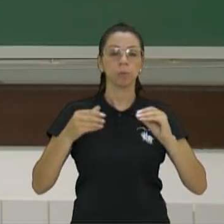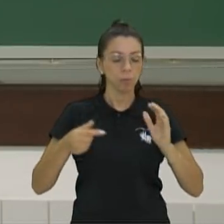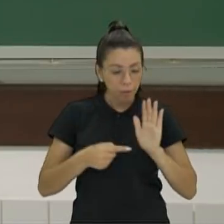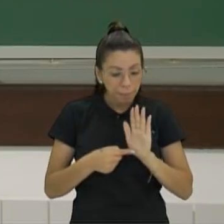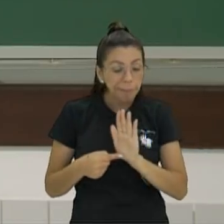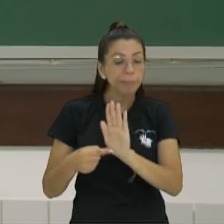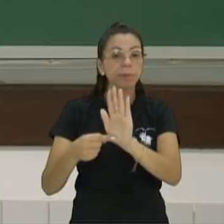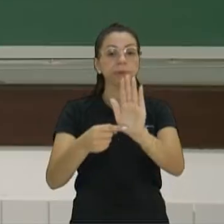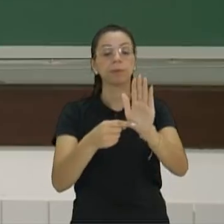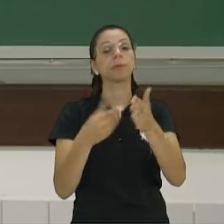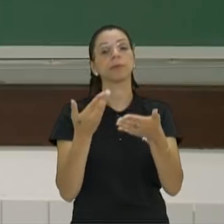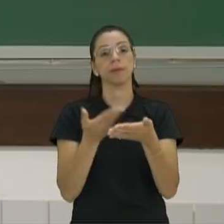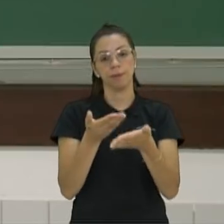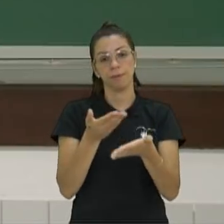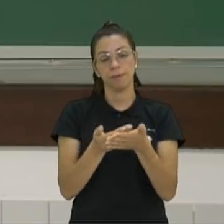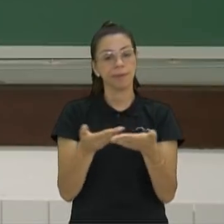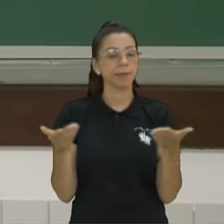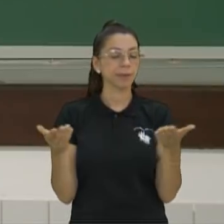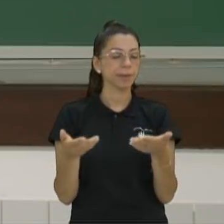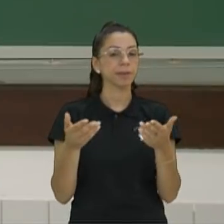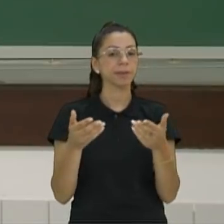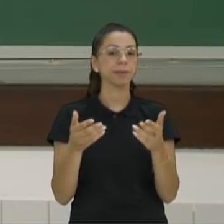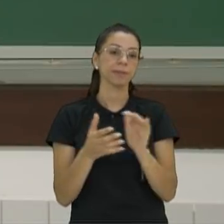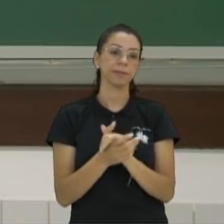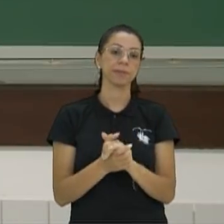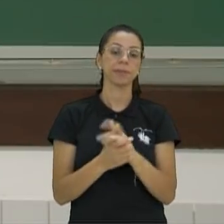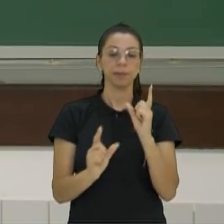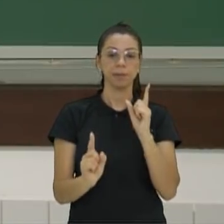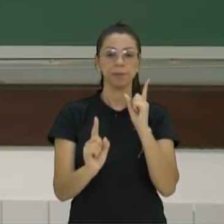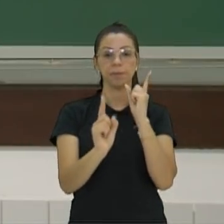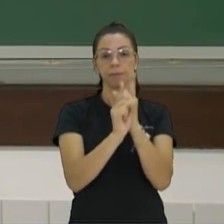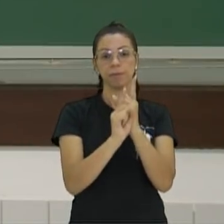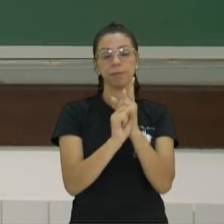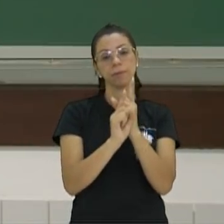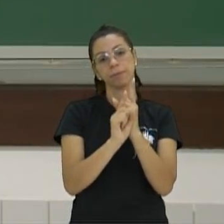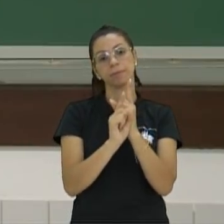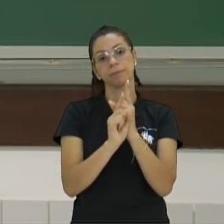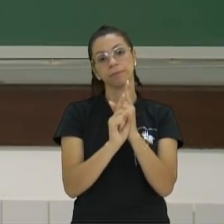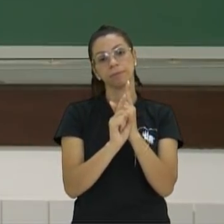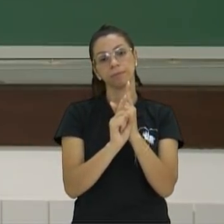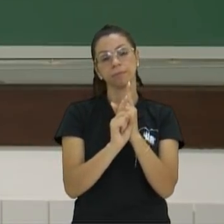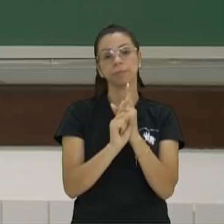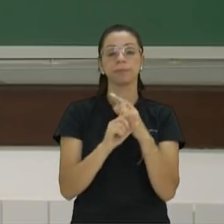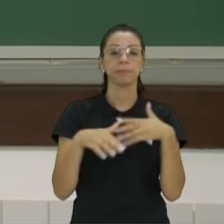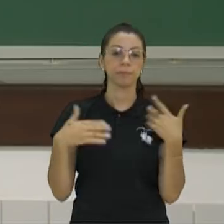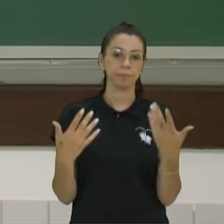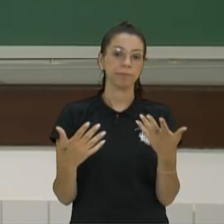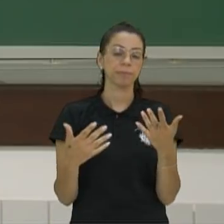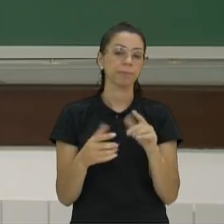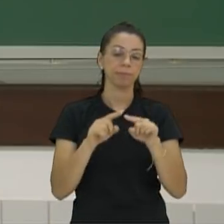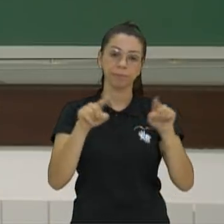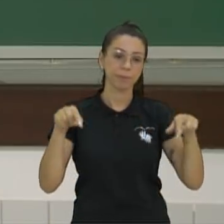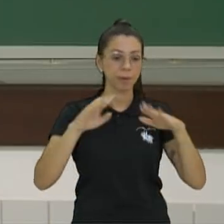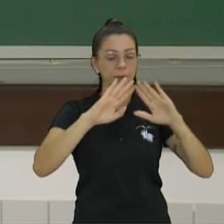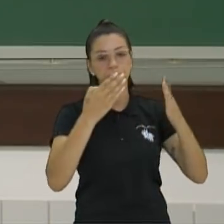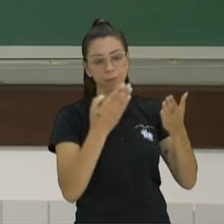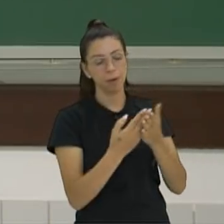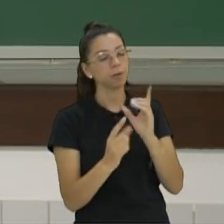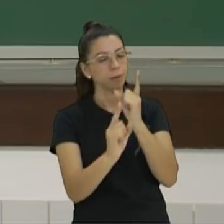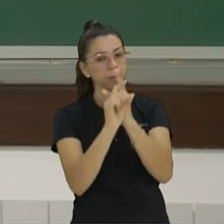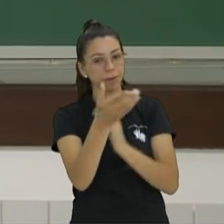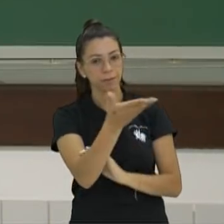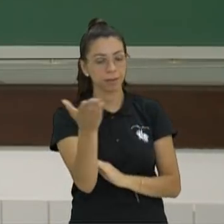viu ao longo da aula e aguardo encontrá-los ainda agora nas nossas quadras, nas nossas escolas, tá